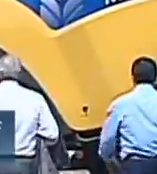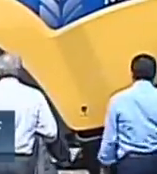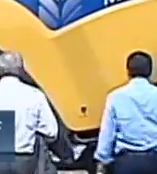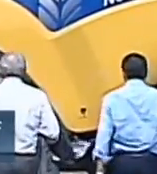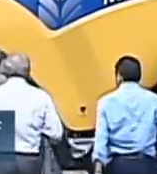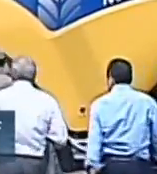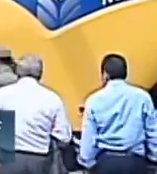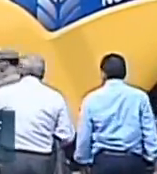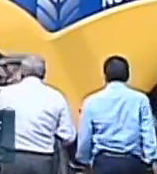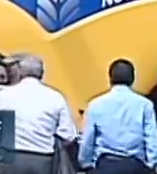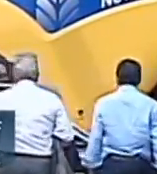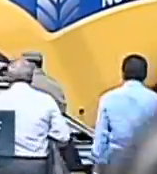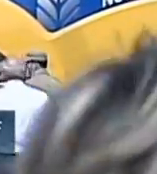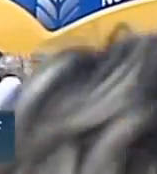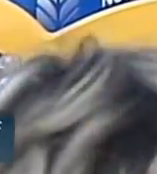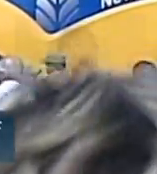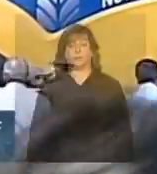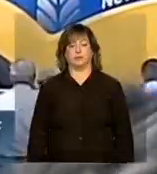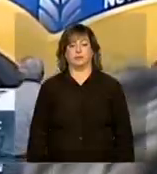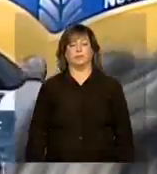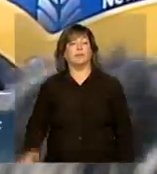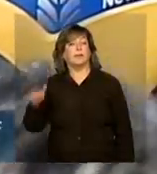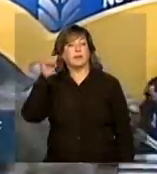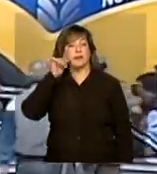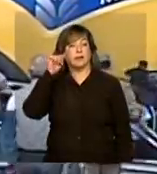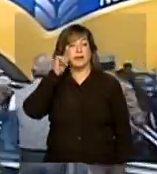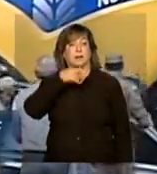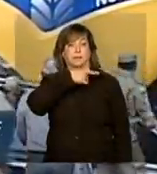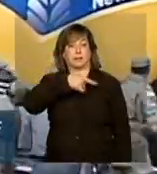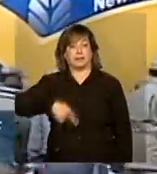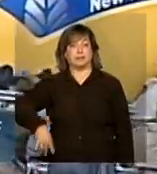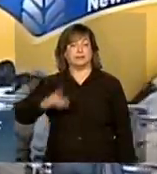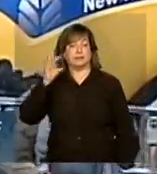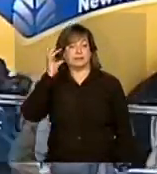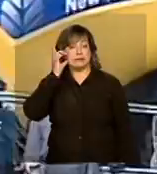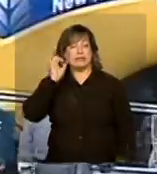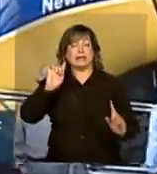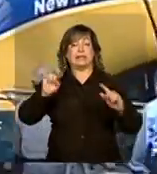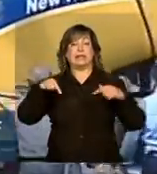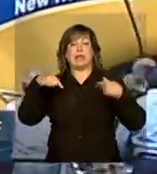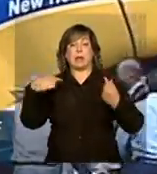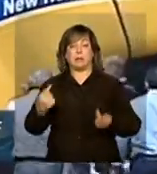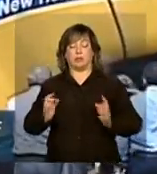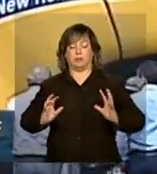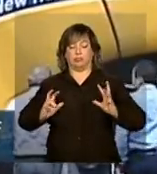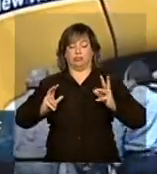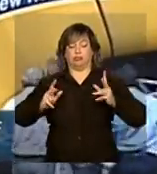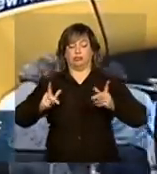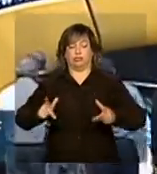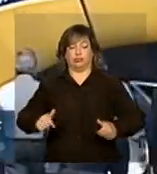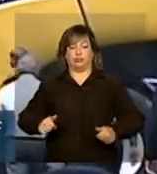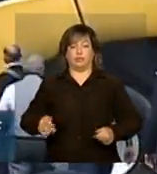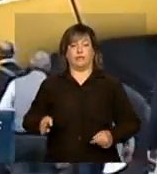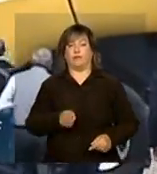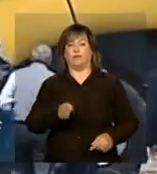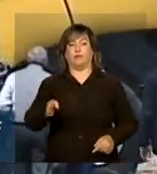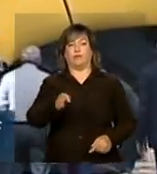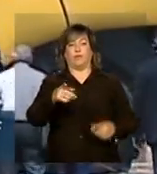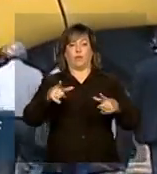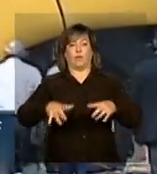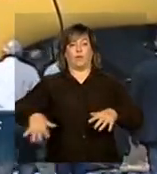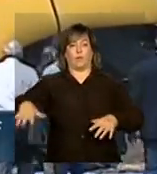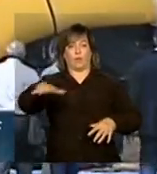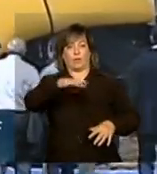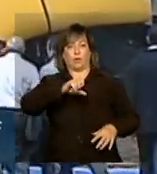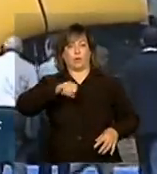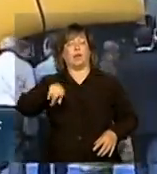grãos presidenta Dima rusf após percorrer Então essa Lavoura de soja a presidenta então